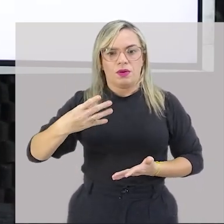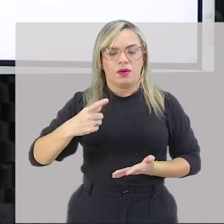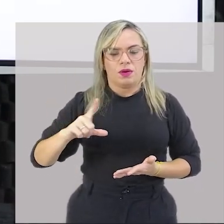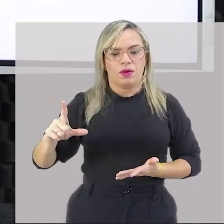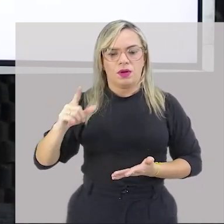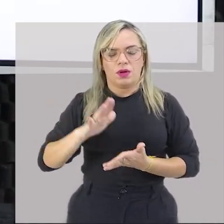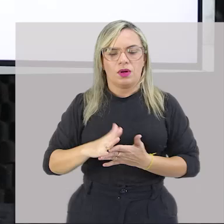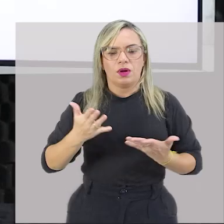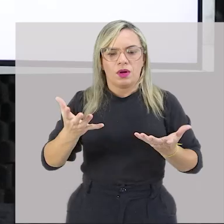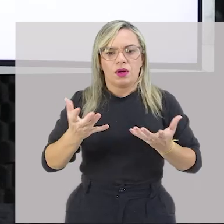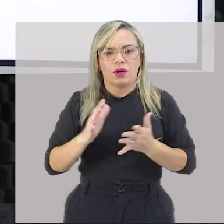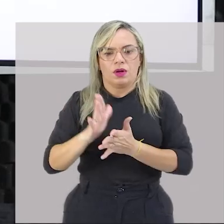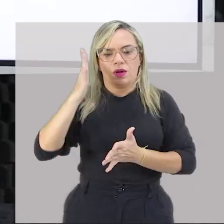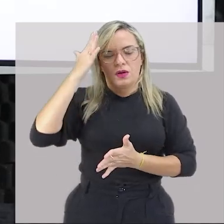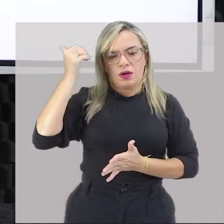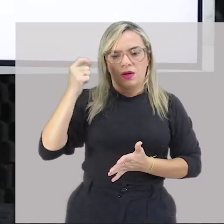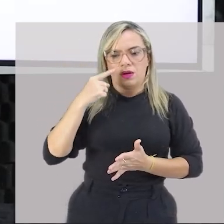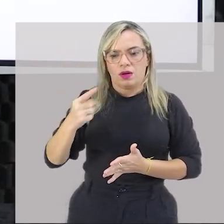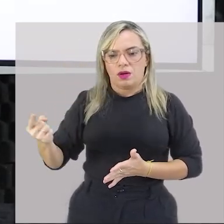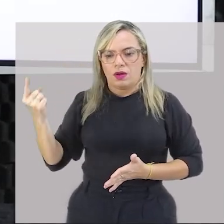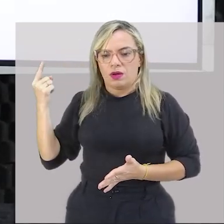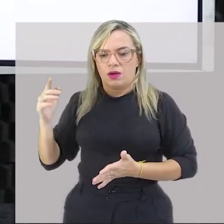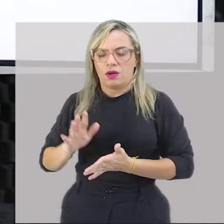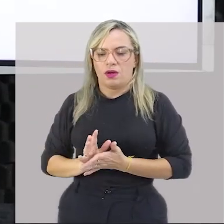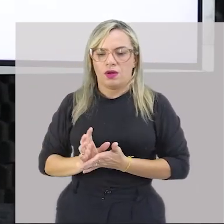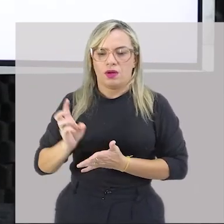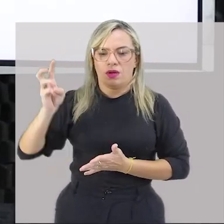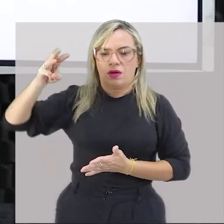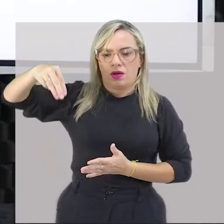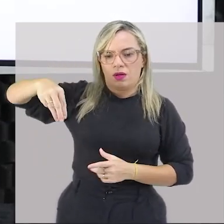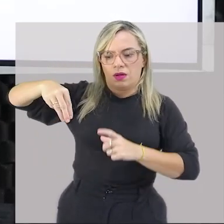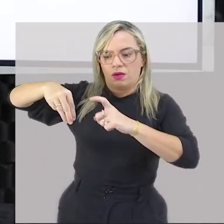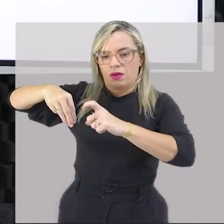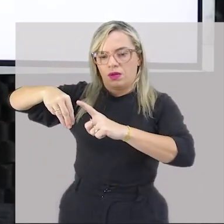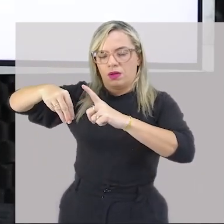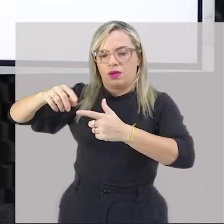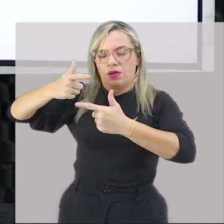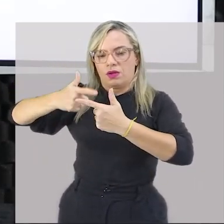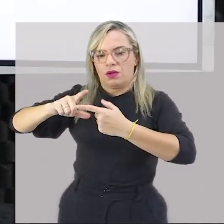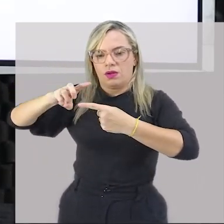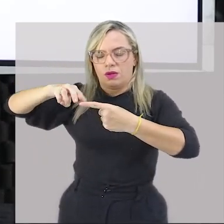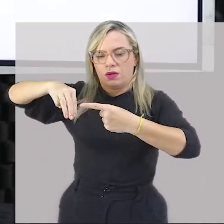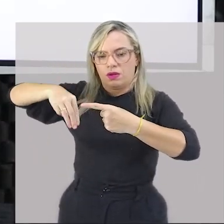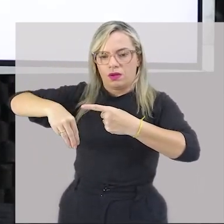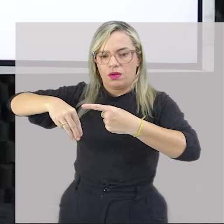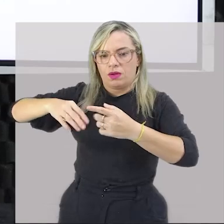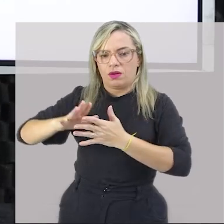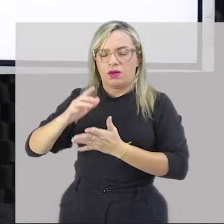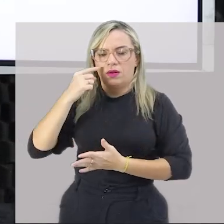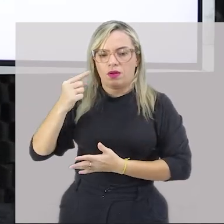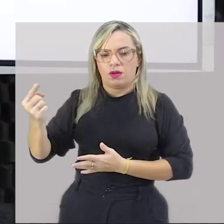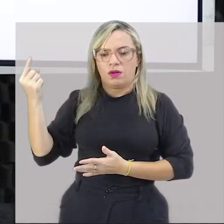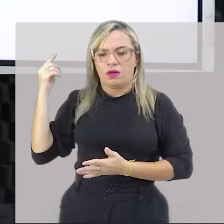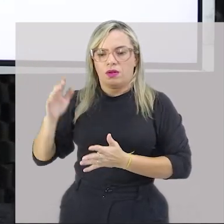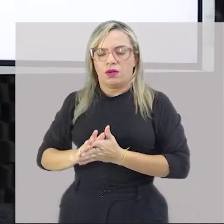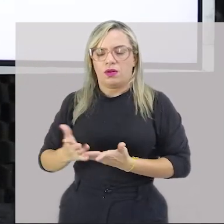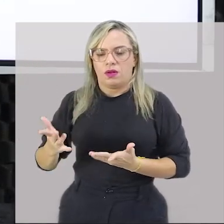Eu quero saber quanto dá Mzão dividido por Mzinho. Agora Mzão está numa balança mais